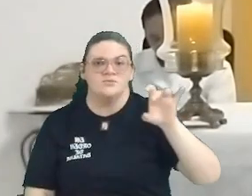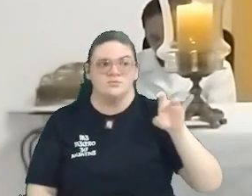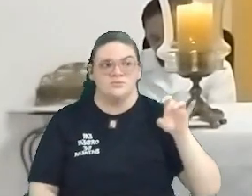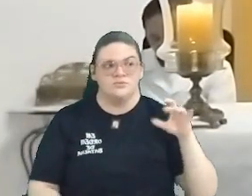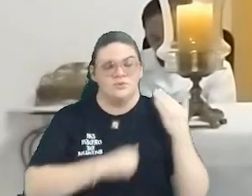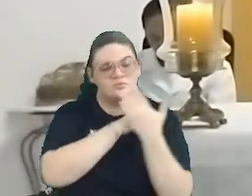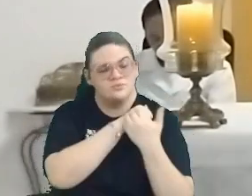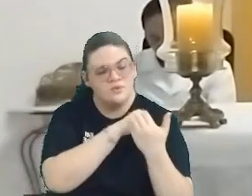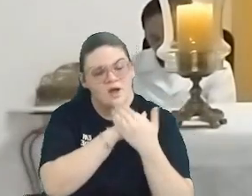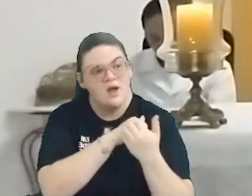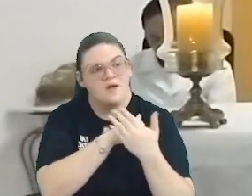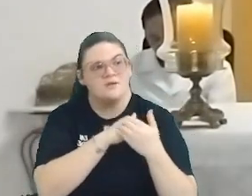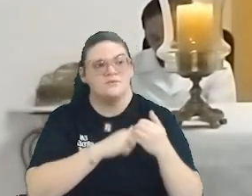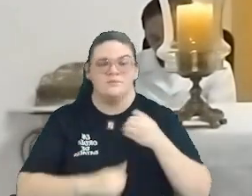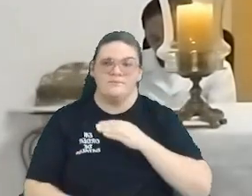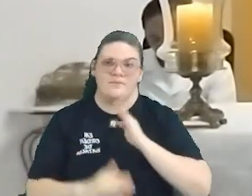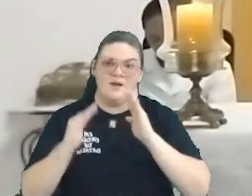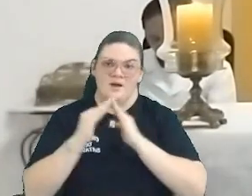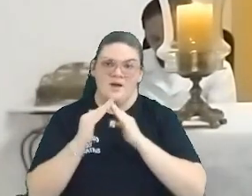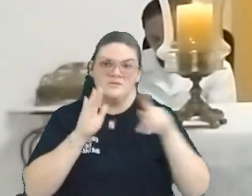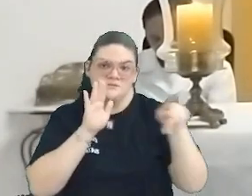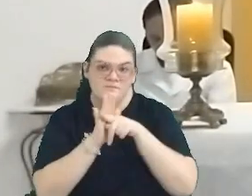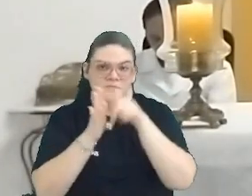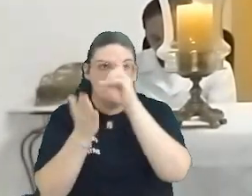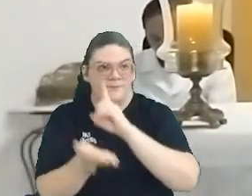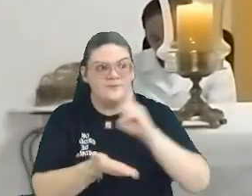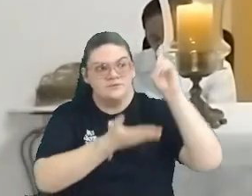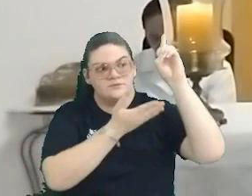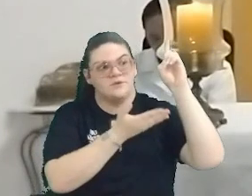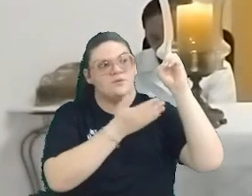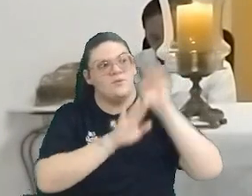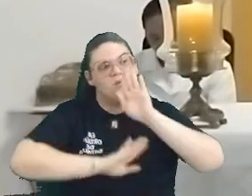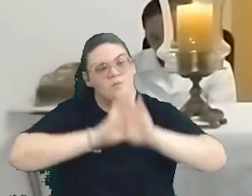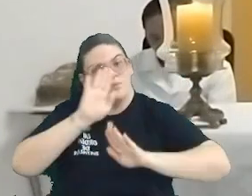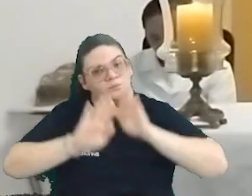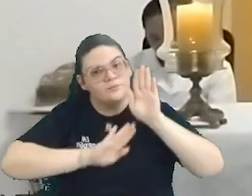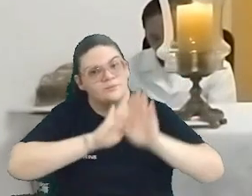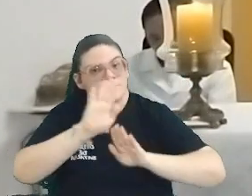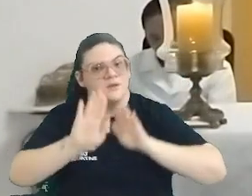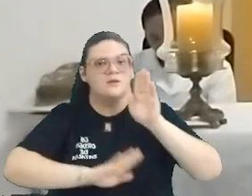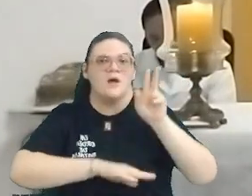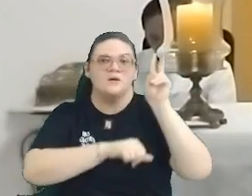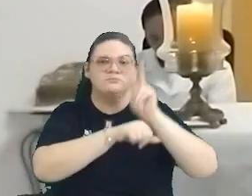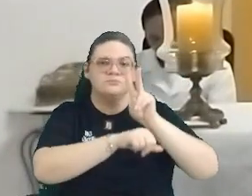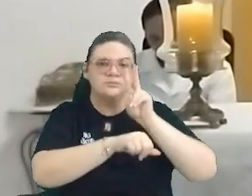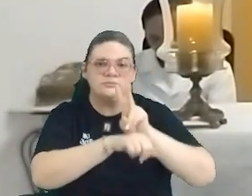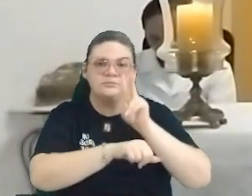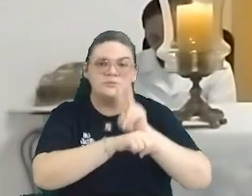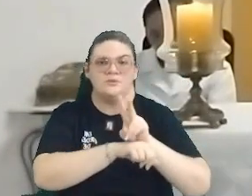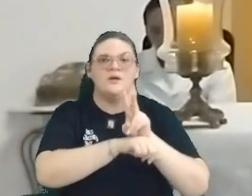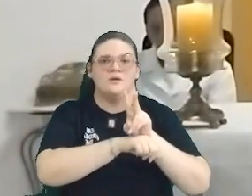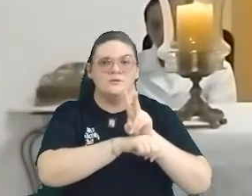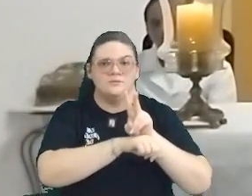pela casa do Senhor, o cuidado para com o templo de Deus, sabendo também que